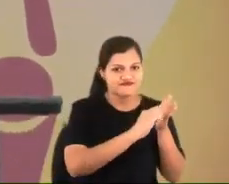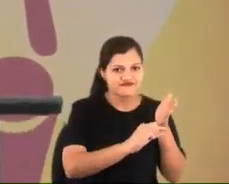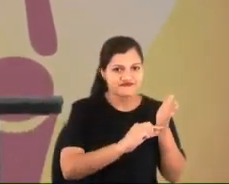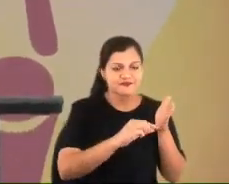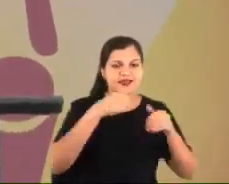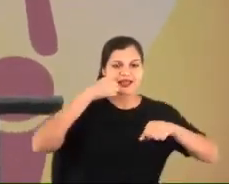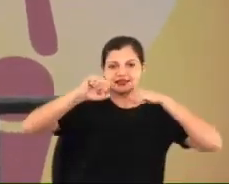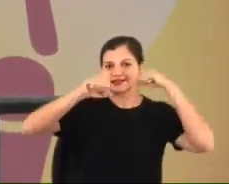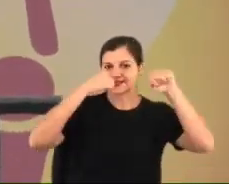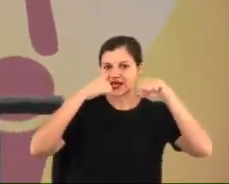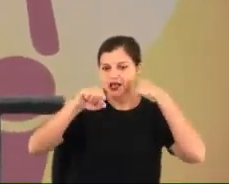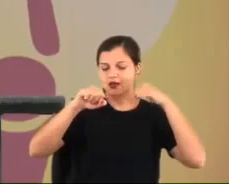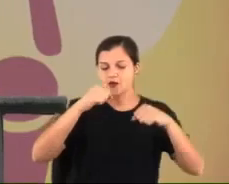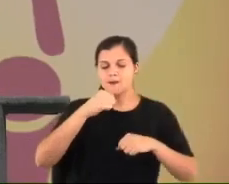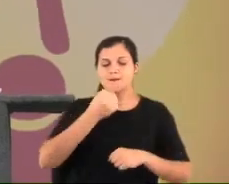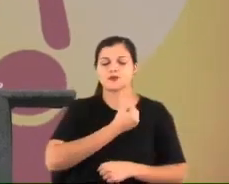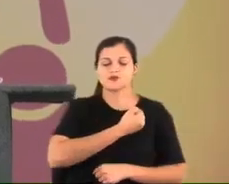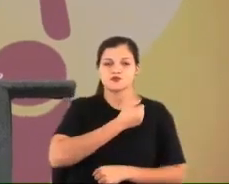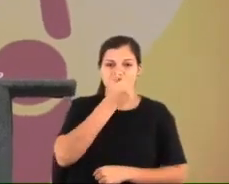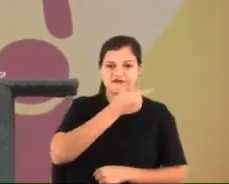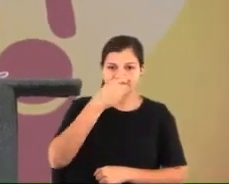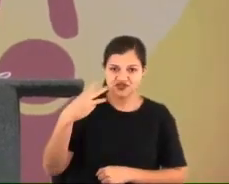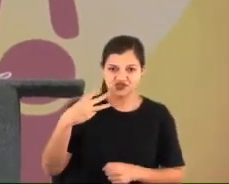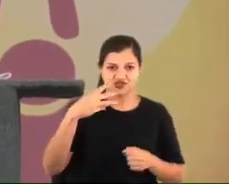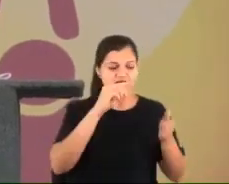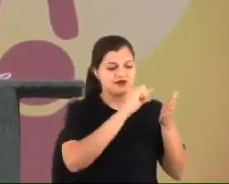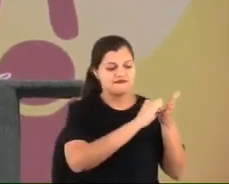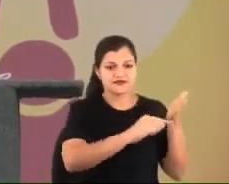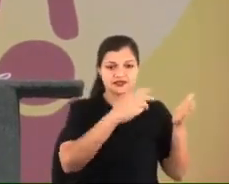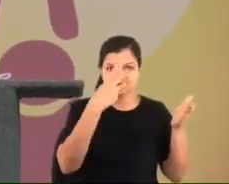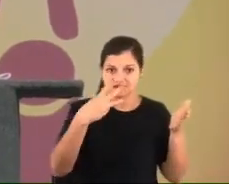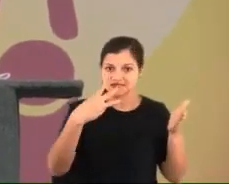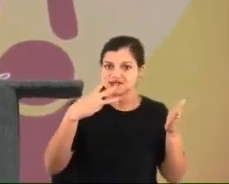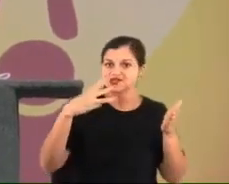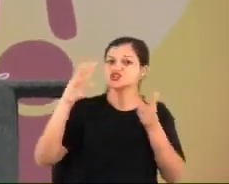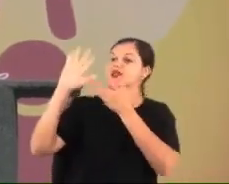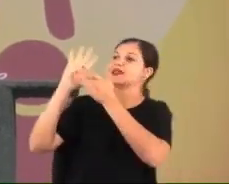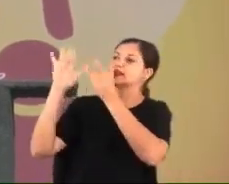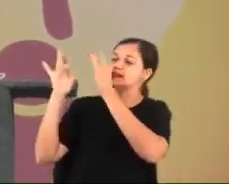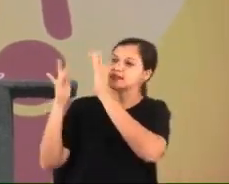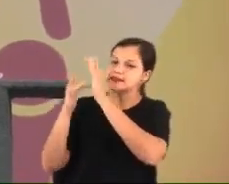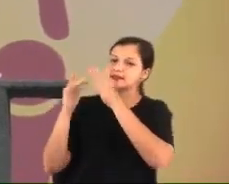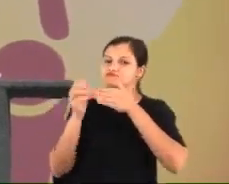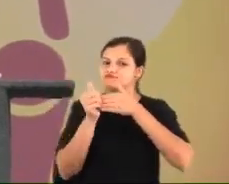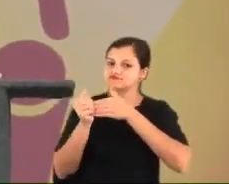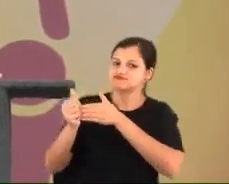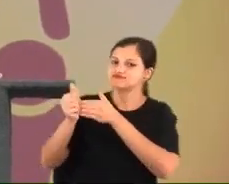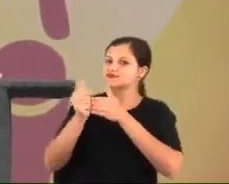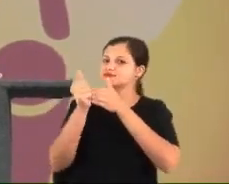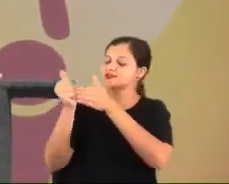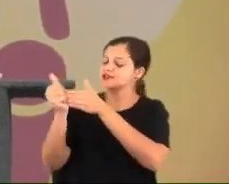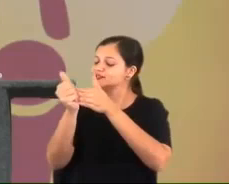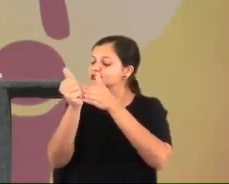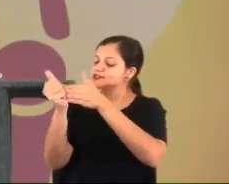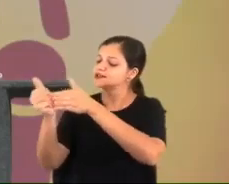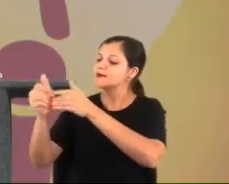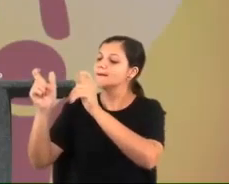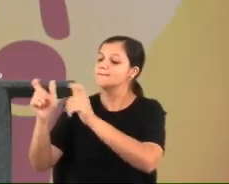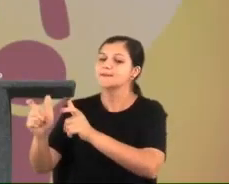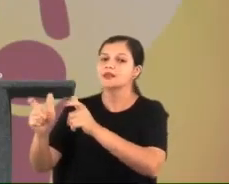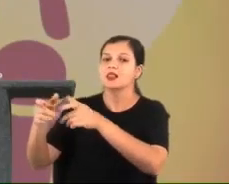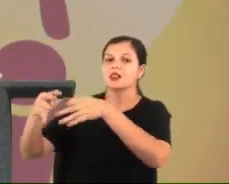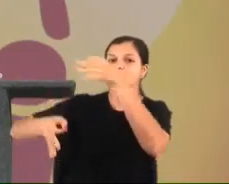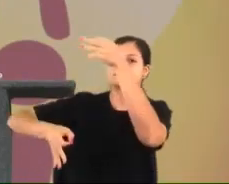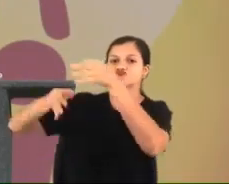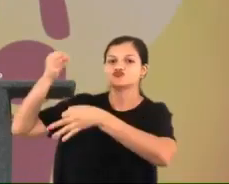do Salmo 23. E diz assim: guia-me pelas veredas da justiça por amor do seu